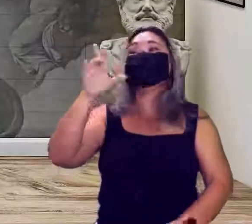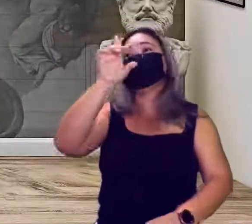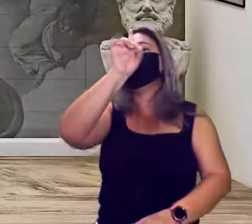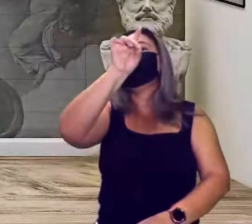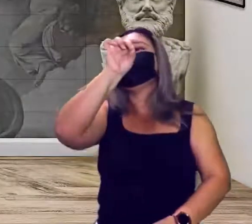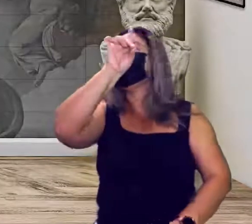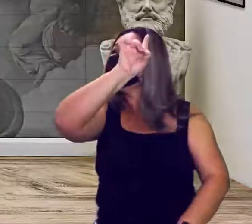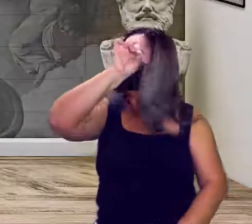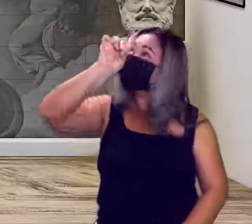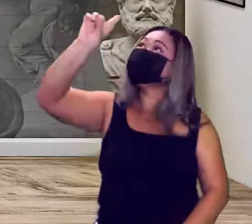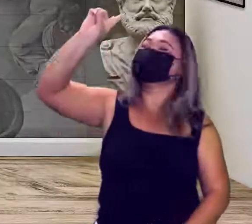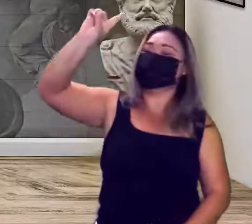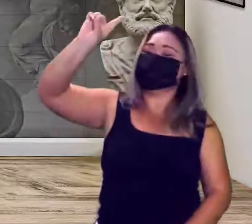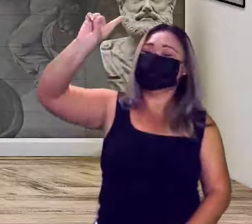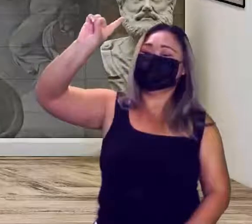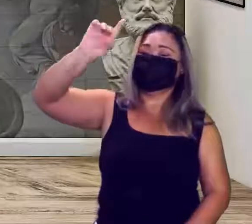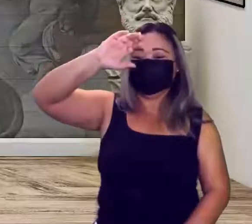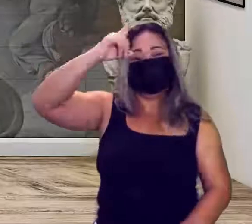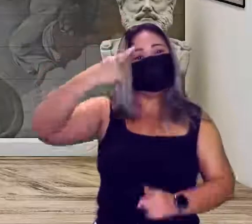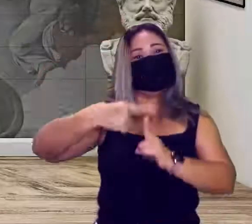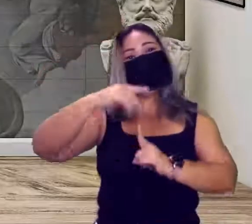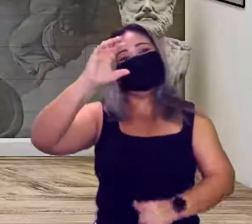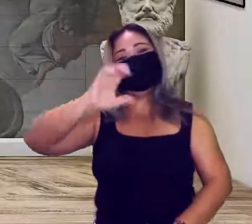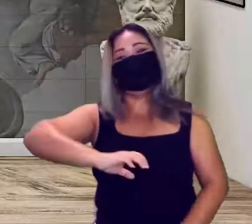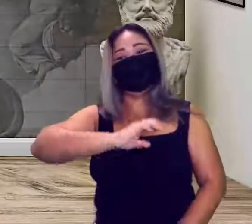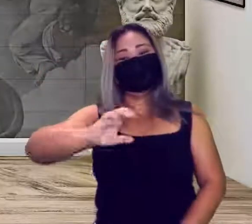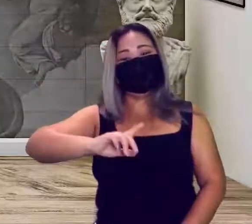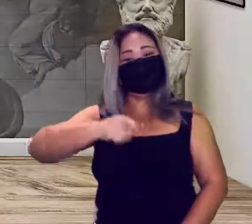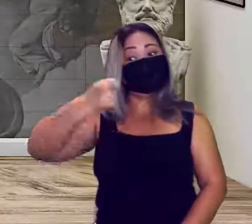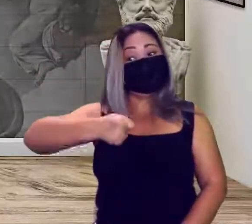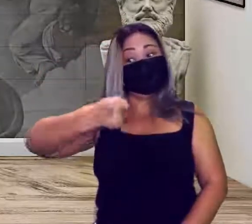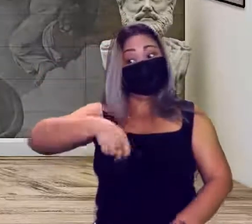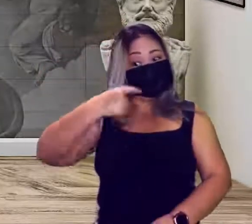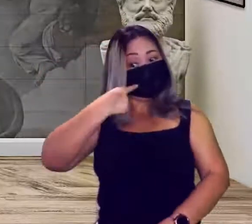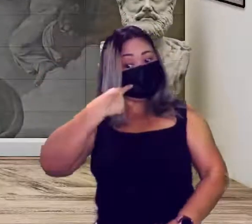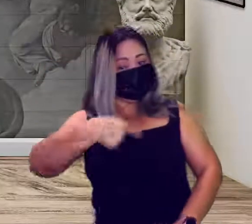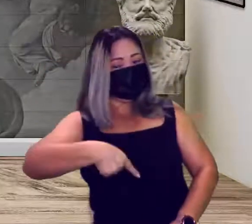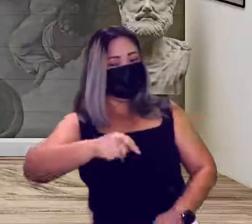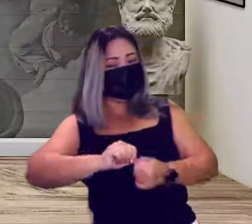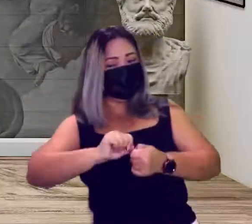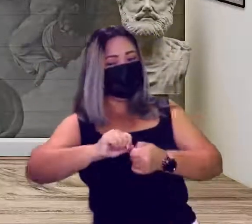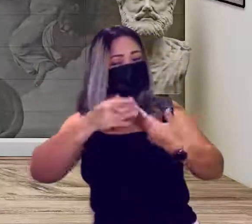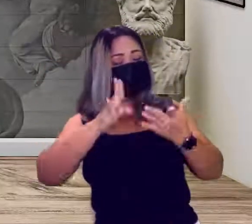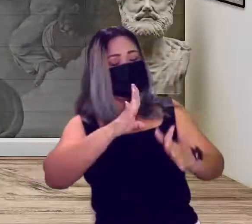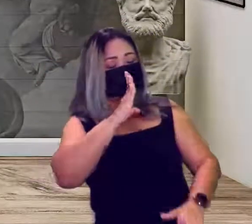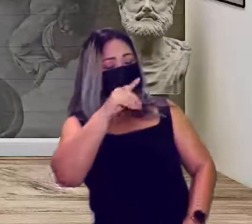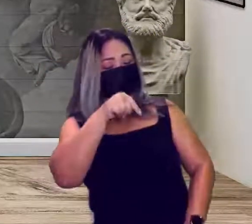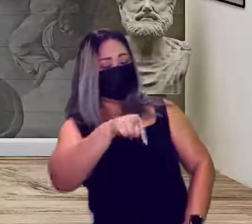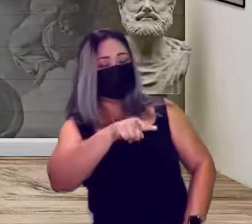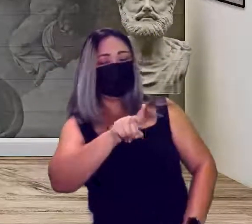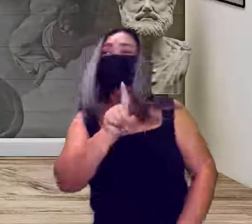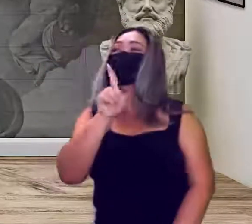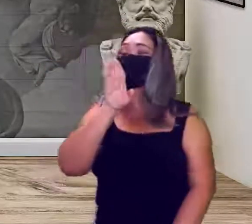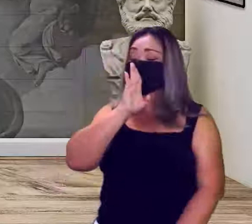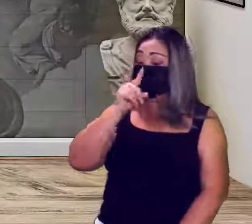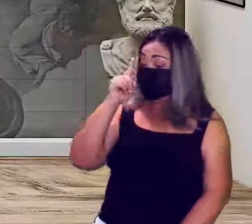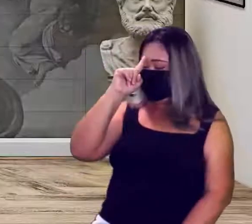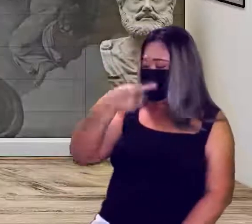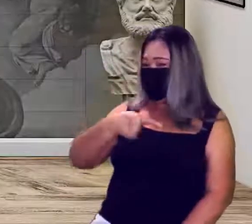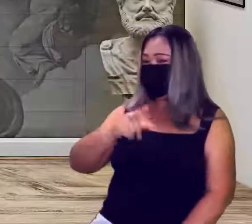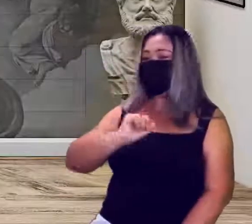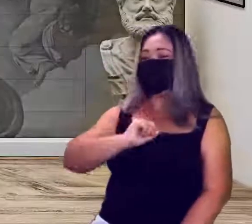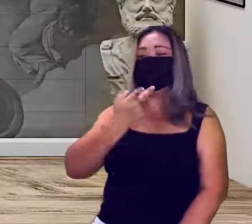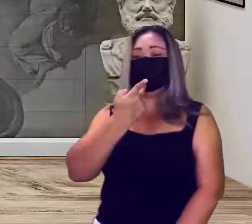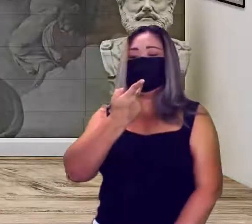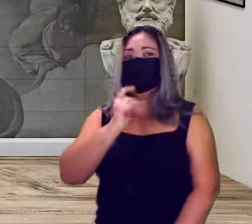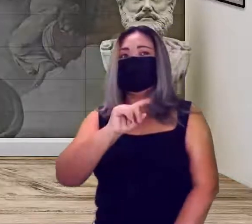Deus cristão. Olha, tá dando bronca, fica quieto, para mim poder obedecer, ele já fazia, né? E contava